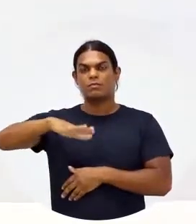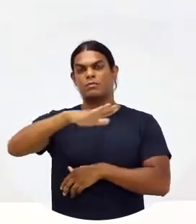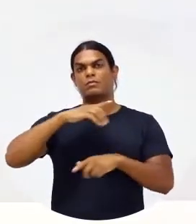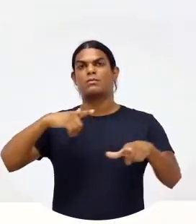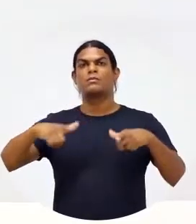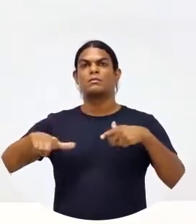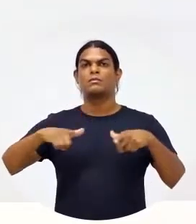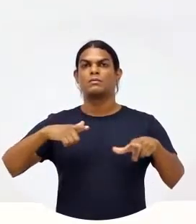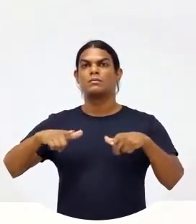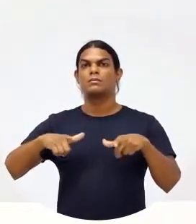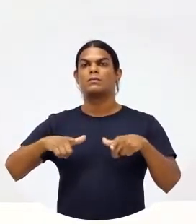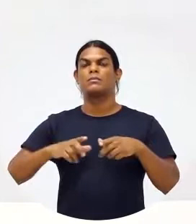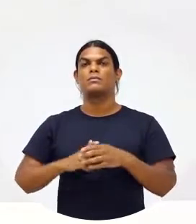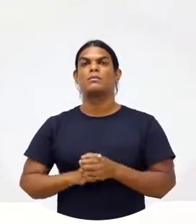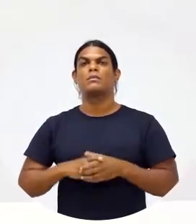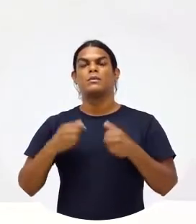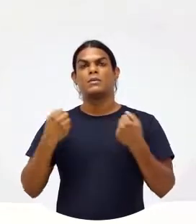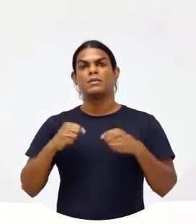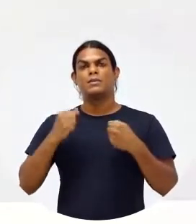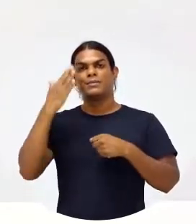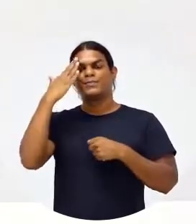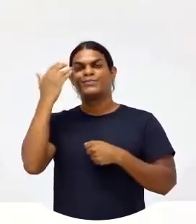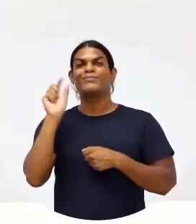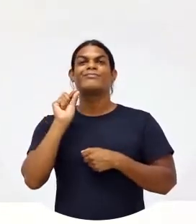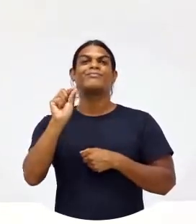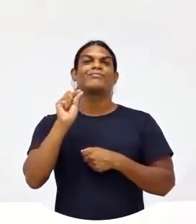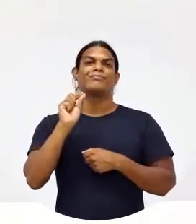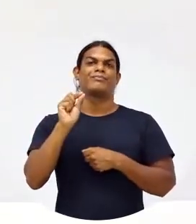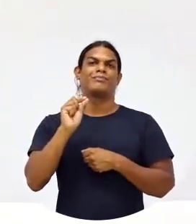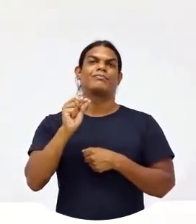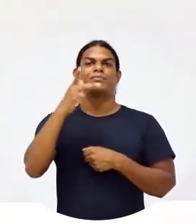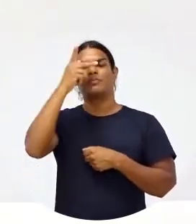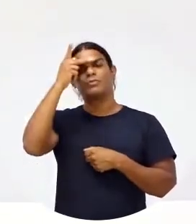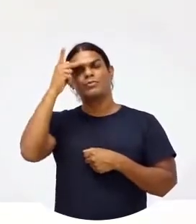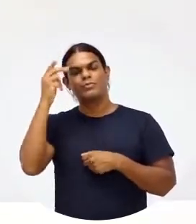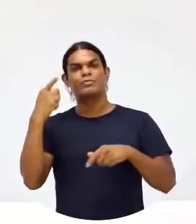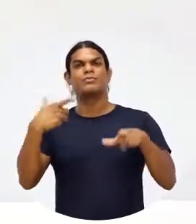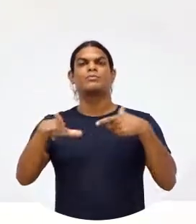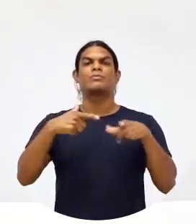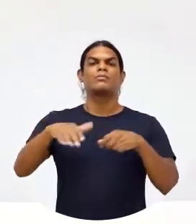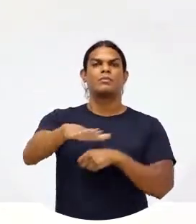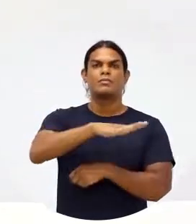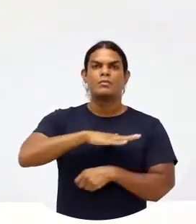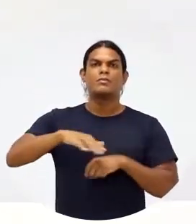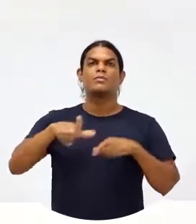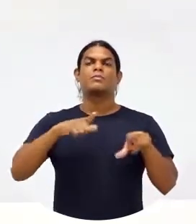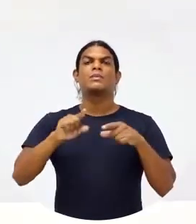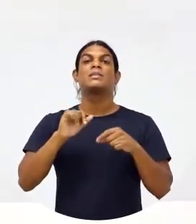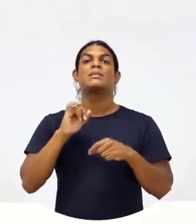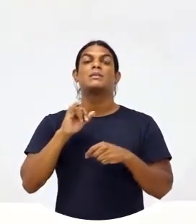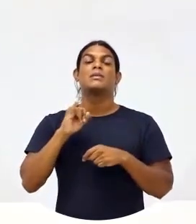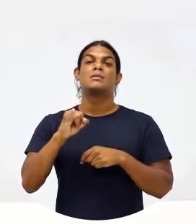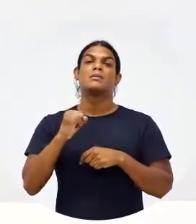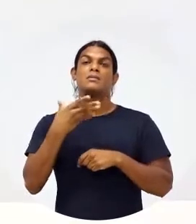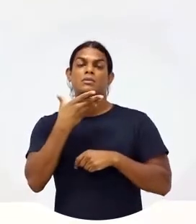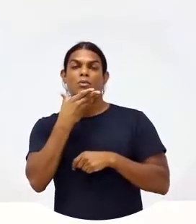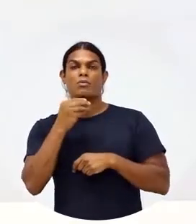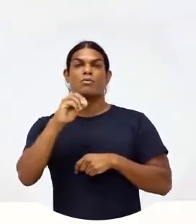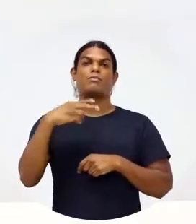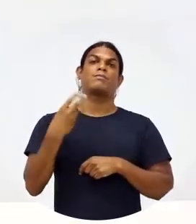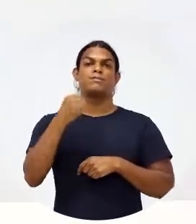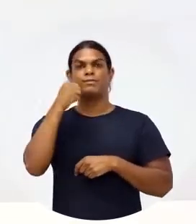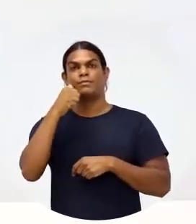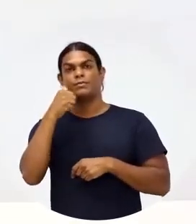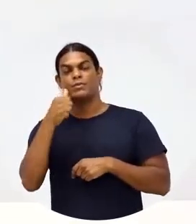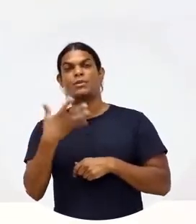do trabalho. Então, nós temos que saber quem são os nossos trabalhadores, qual é o sexo deles, se a maioria é de sexo feminino,